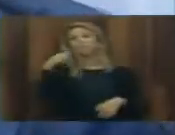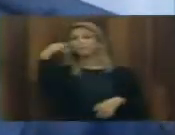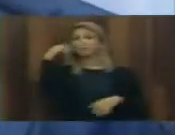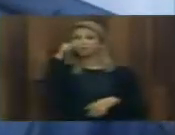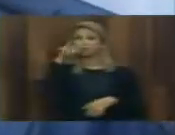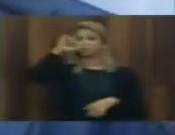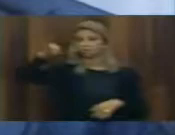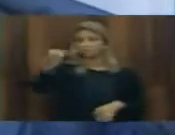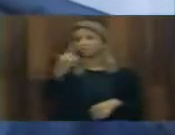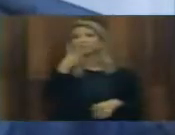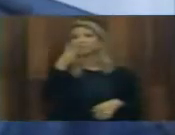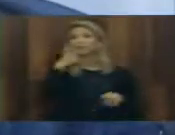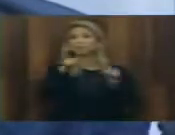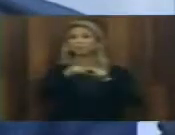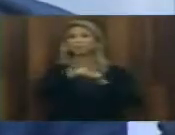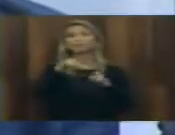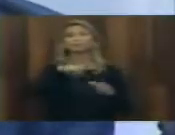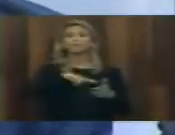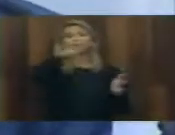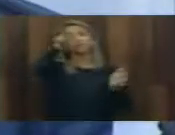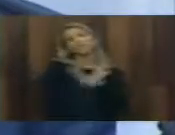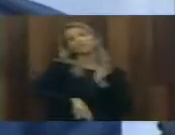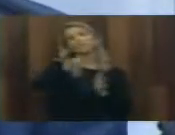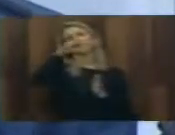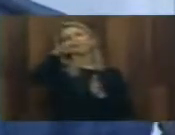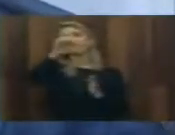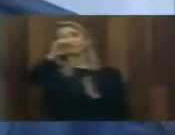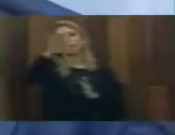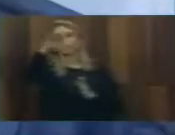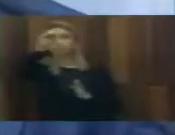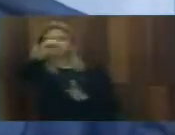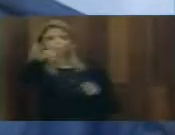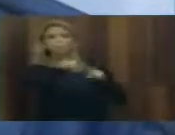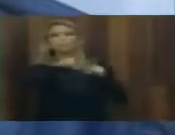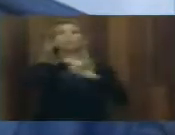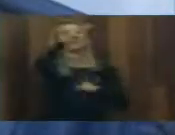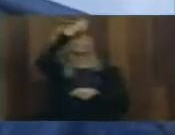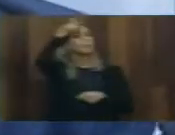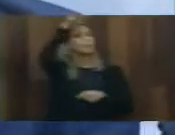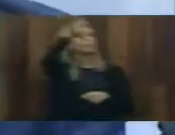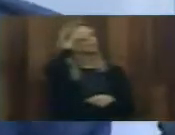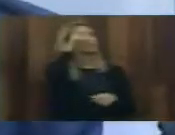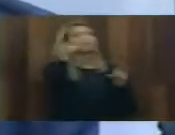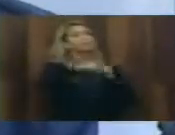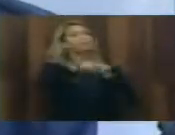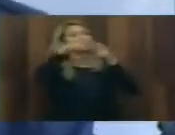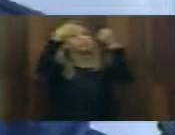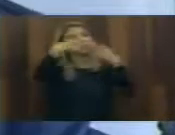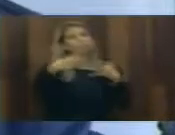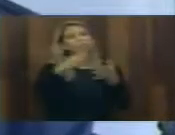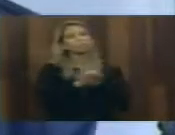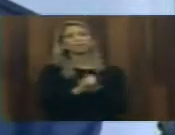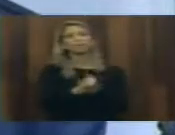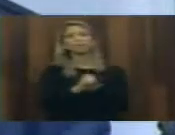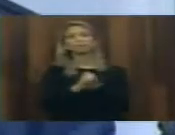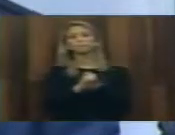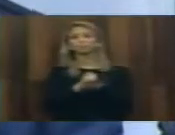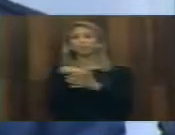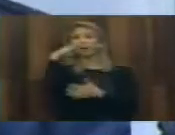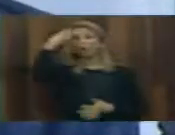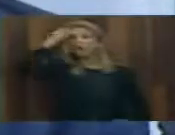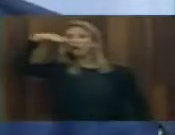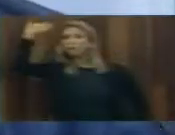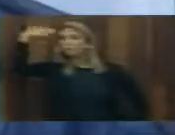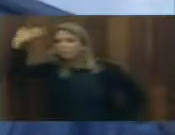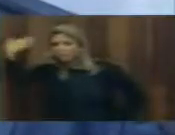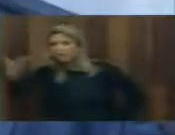que é o veto que o prefeito concedeu ao projeto de lei de sua autoria referente a uma homenagem